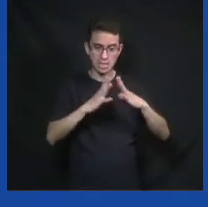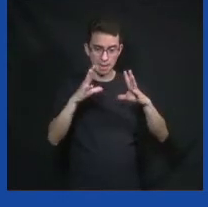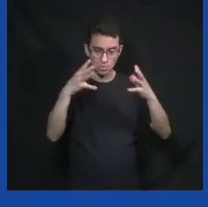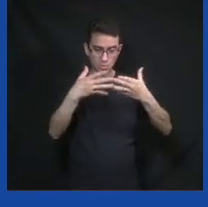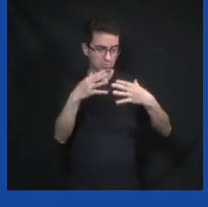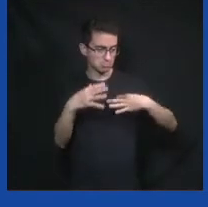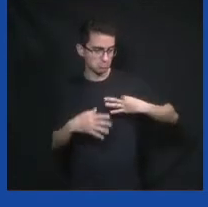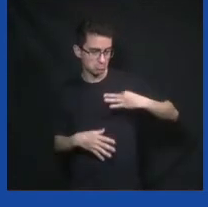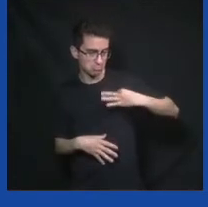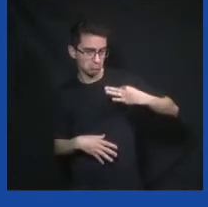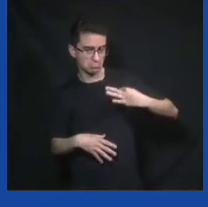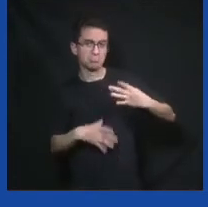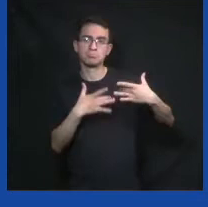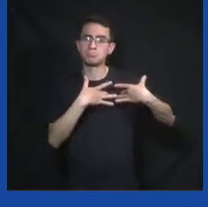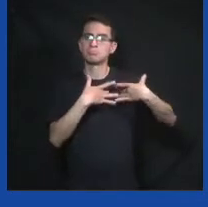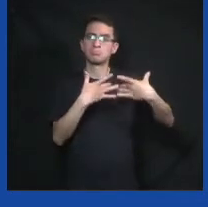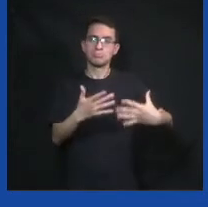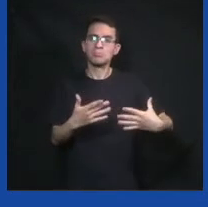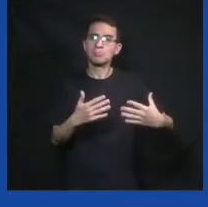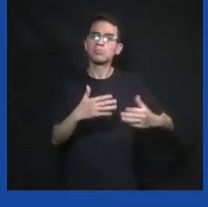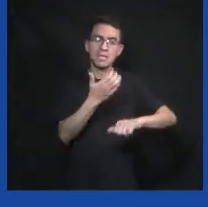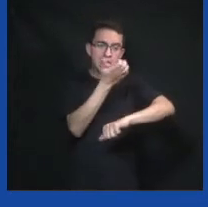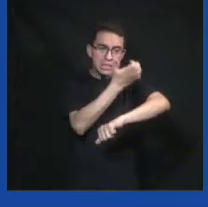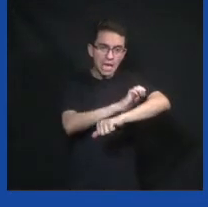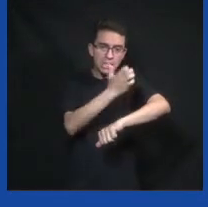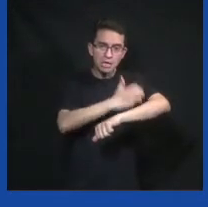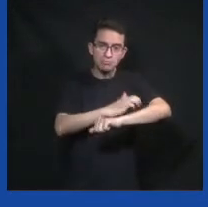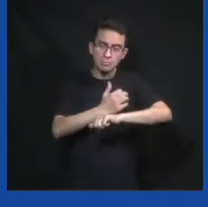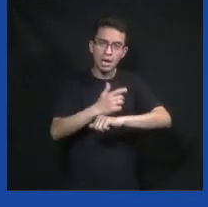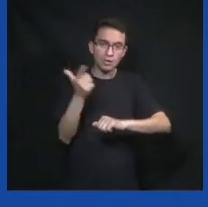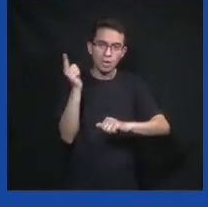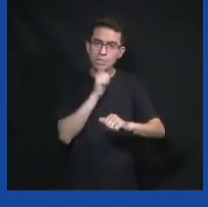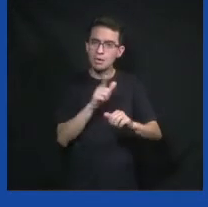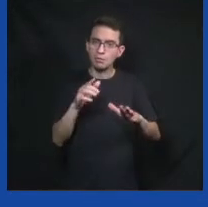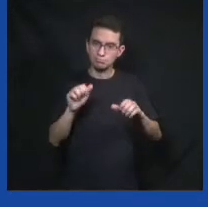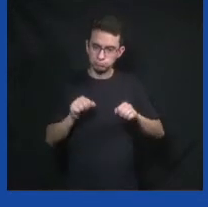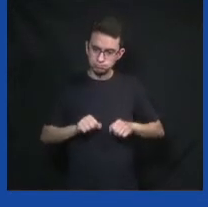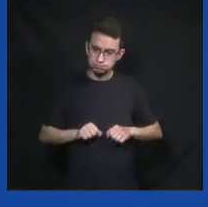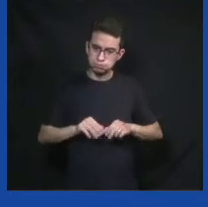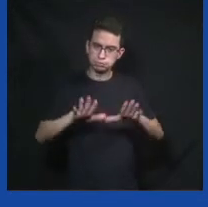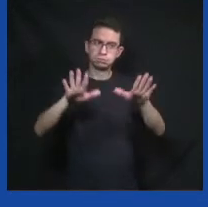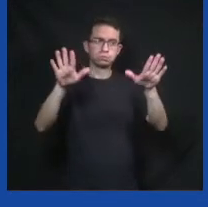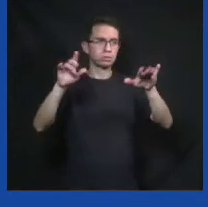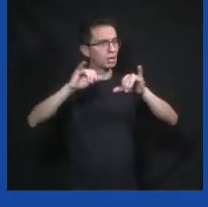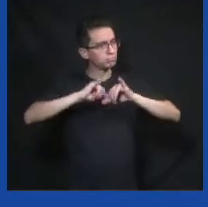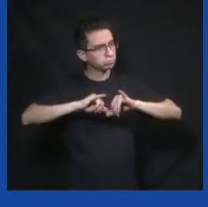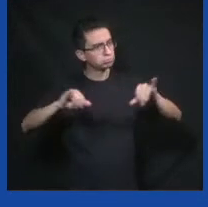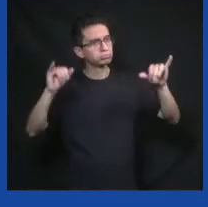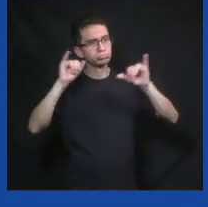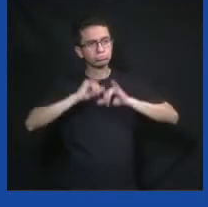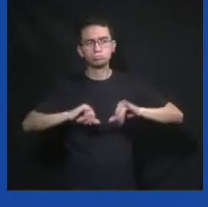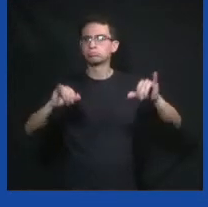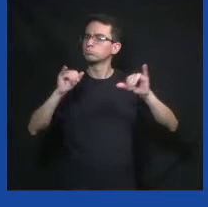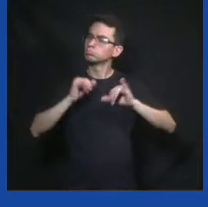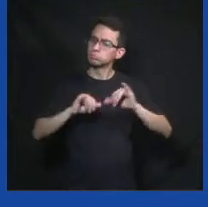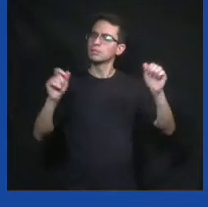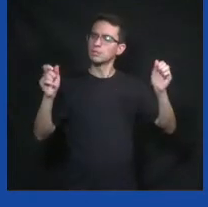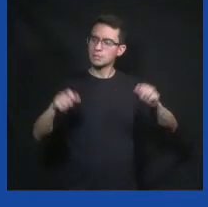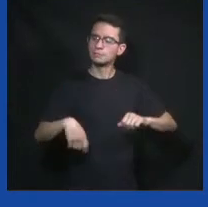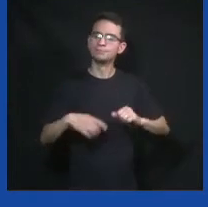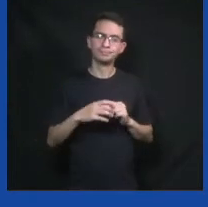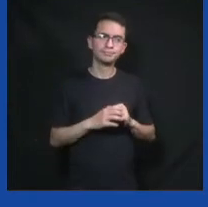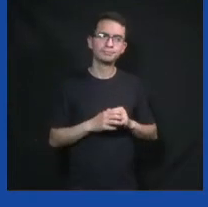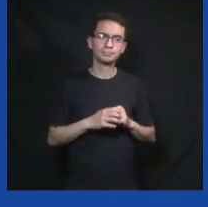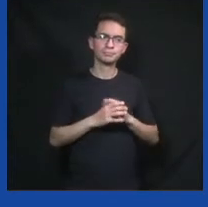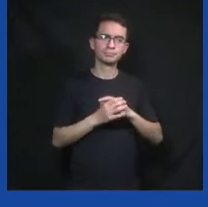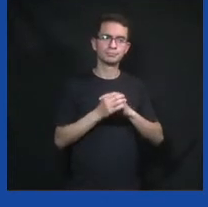e a gente foi fazendo isso crescer aos poucos. Então, esse é o poder das mídias. A gente está levando conteúdo educativo para milhões de pessoas hoje, todos, né, todos os